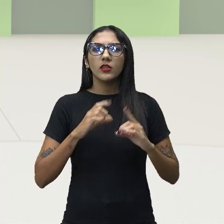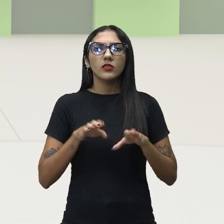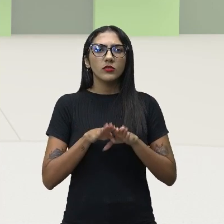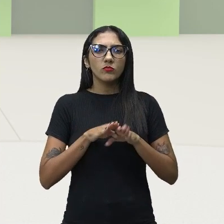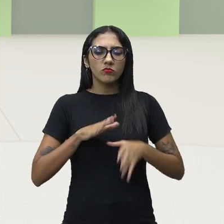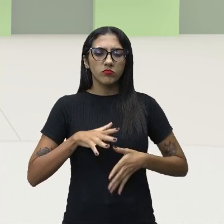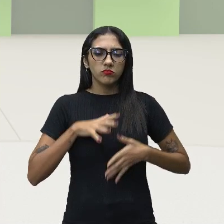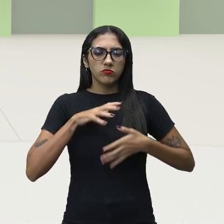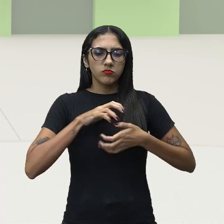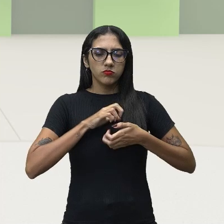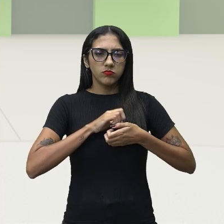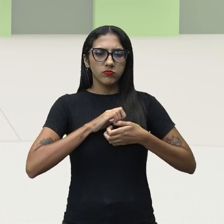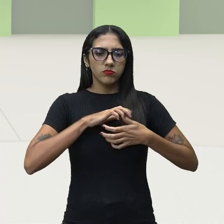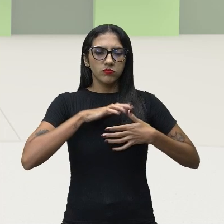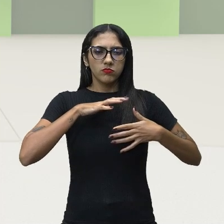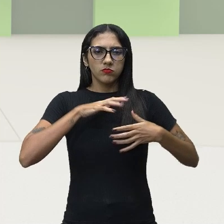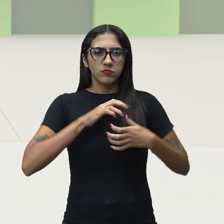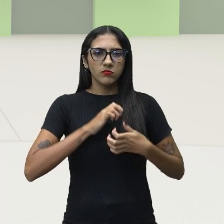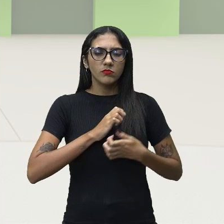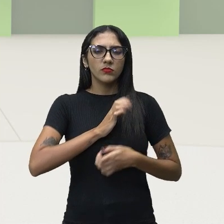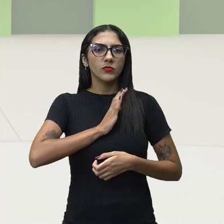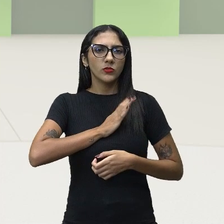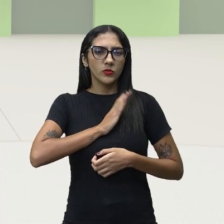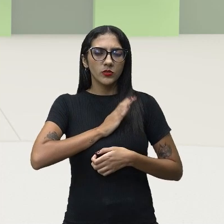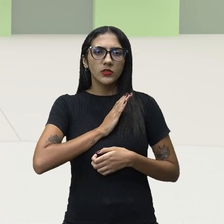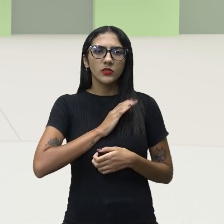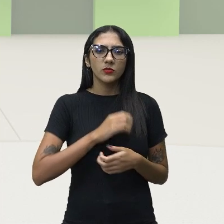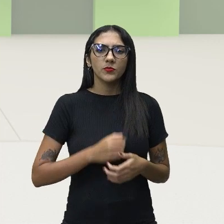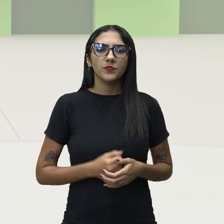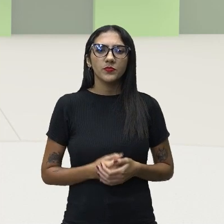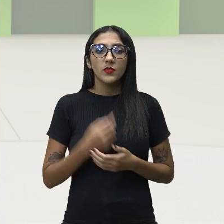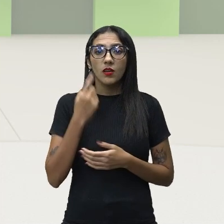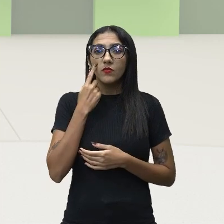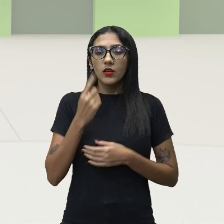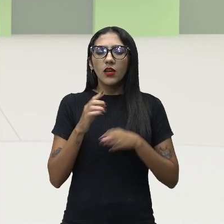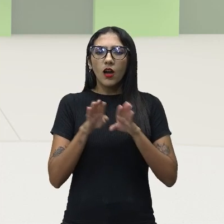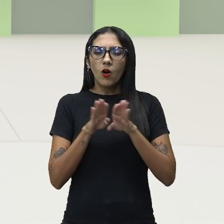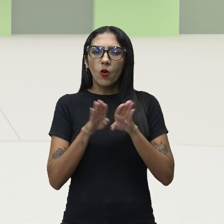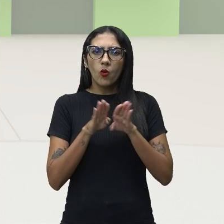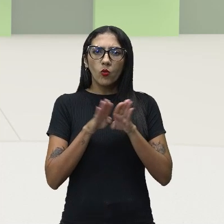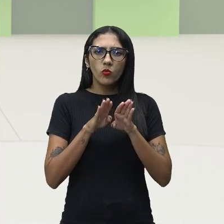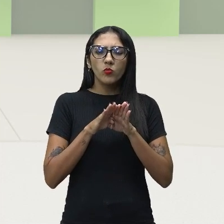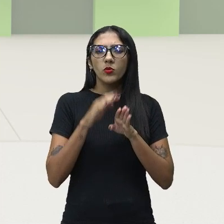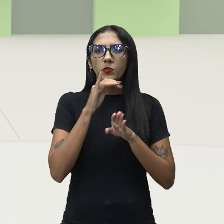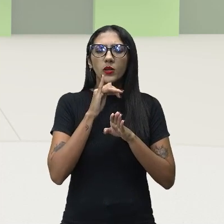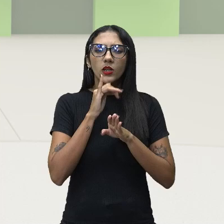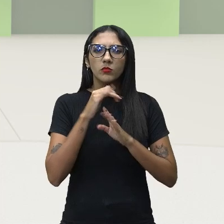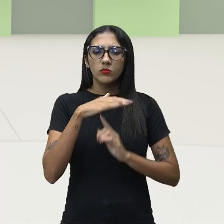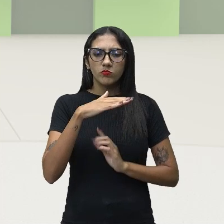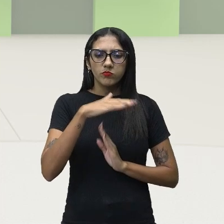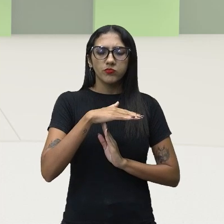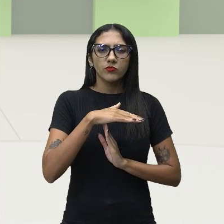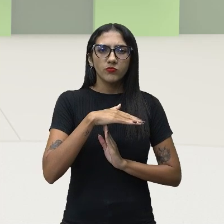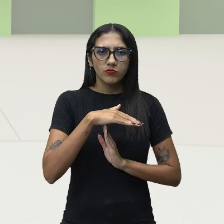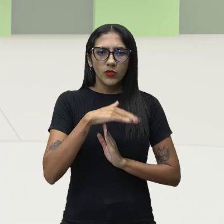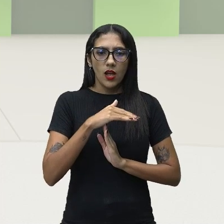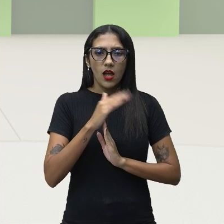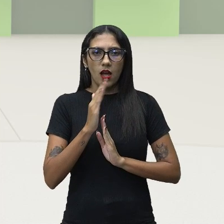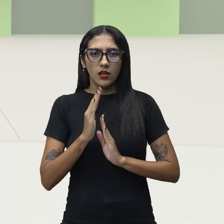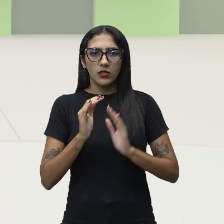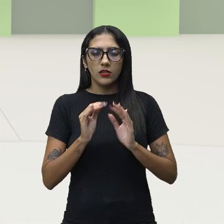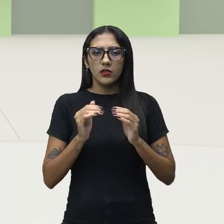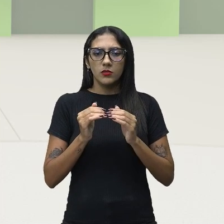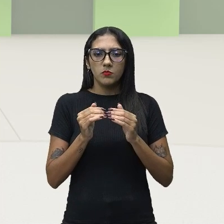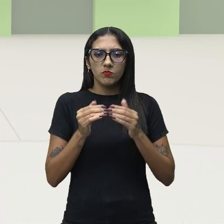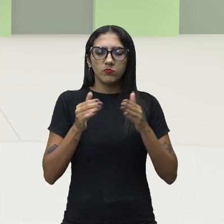para fora, tá? A gente vê algumas estruturas ali, né, que vão fechar e abrir conforme o momento certo. Sabe o